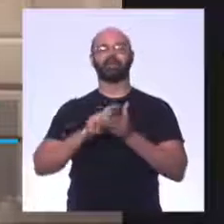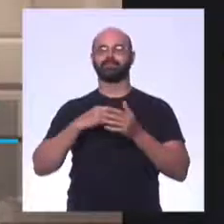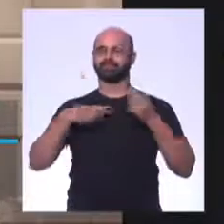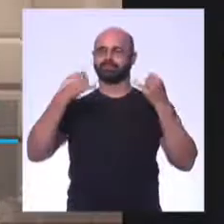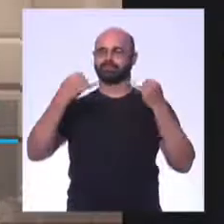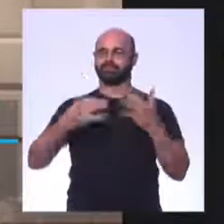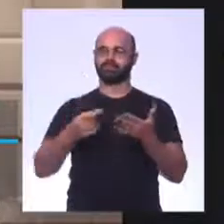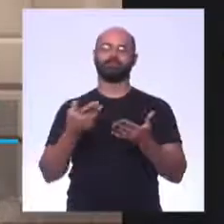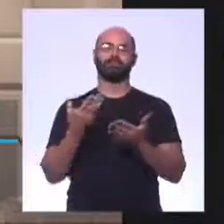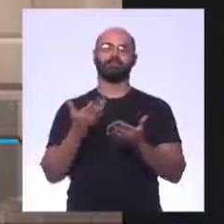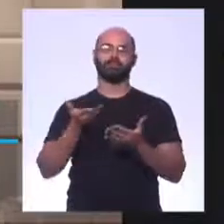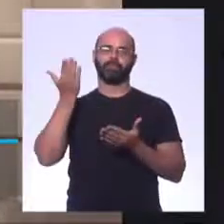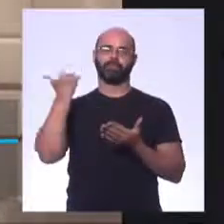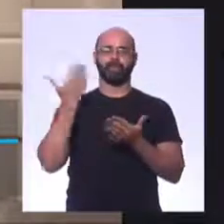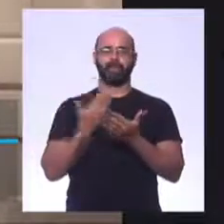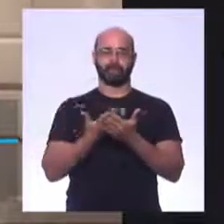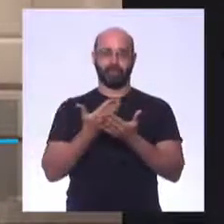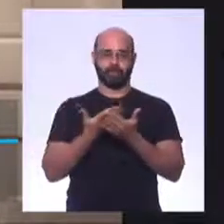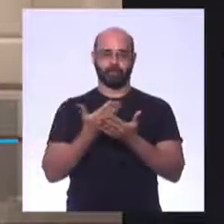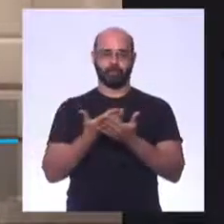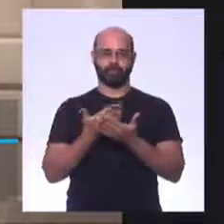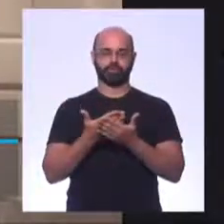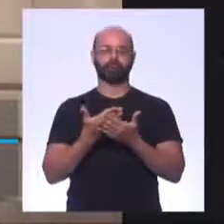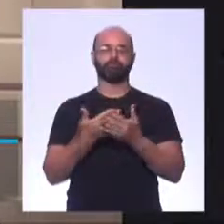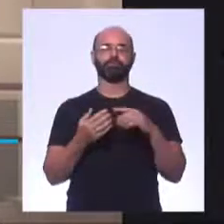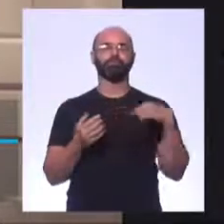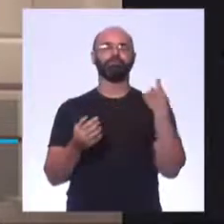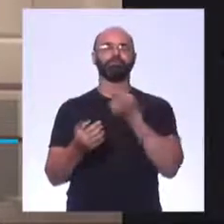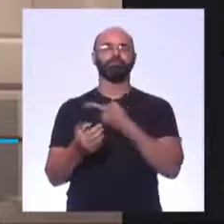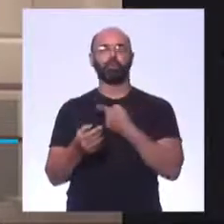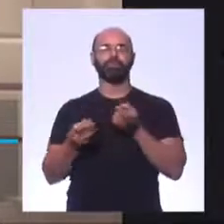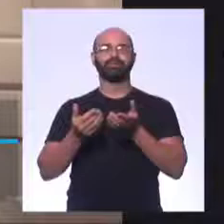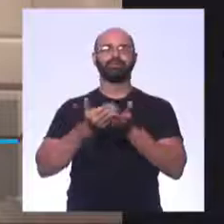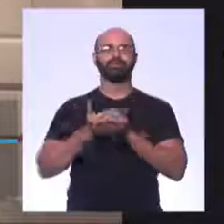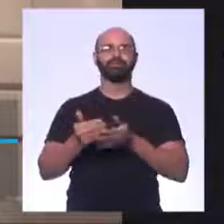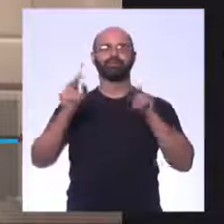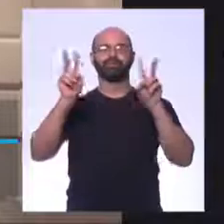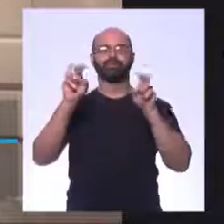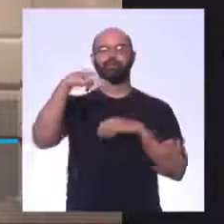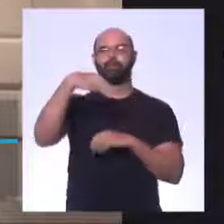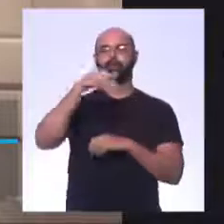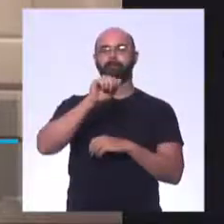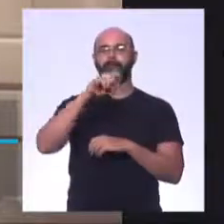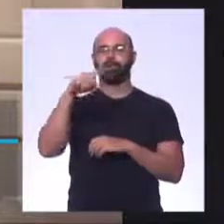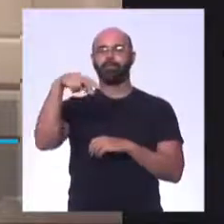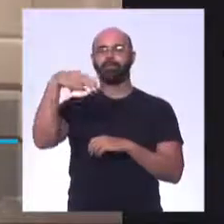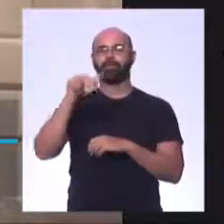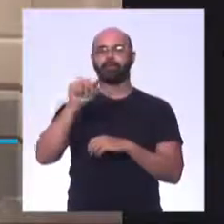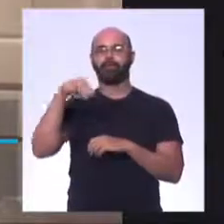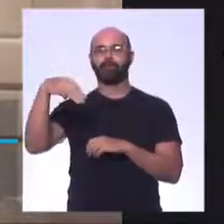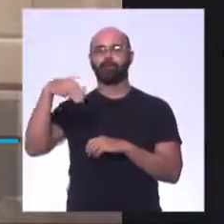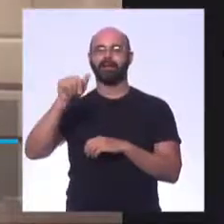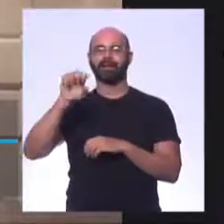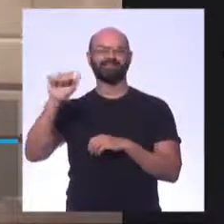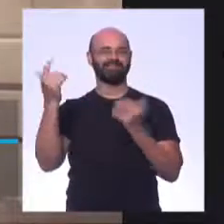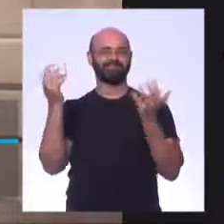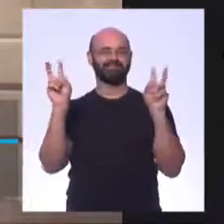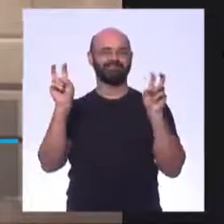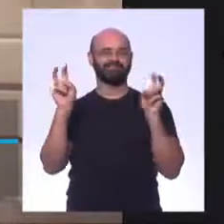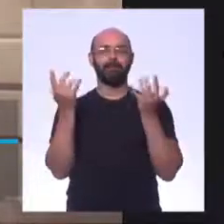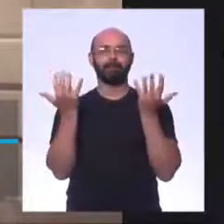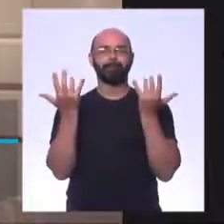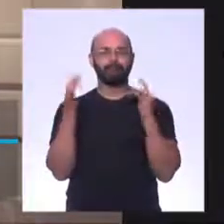aula passada trouxe como a gente começa um mão na massa, né? Como nasce um projeto muito mão na